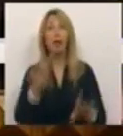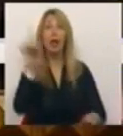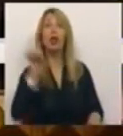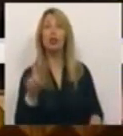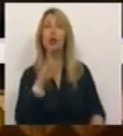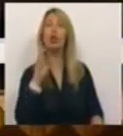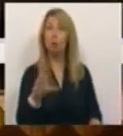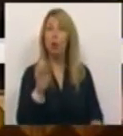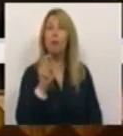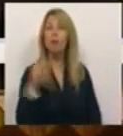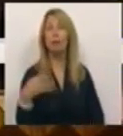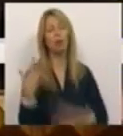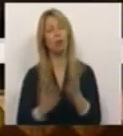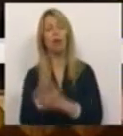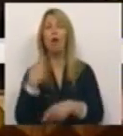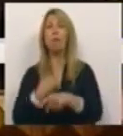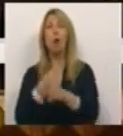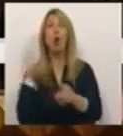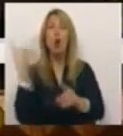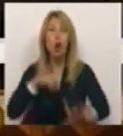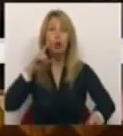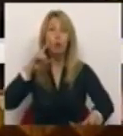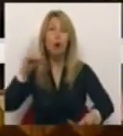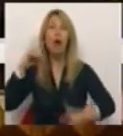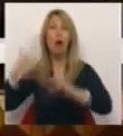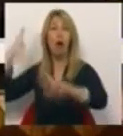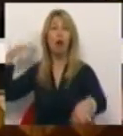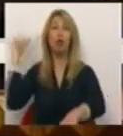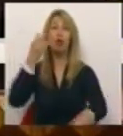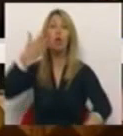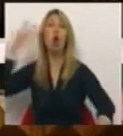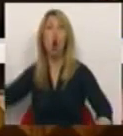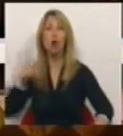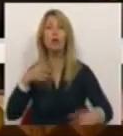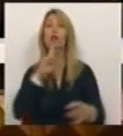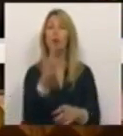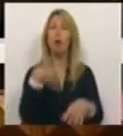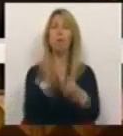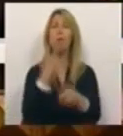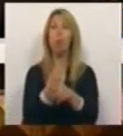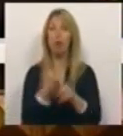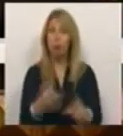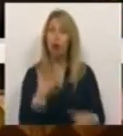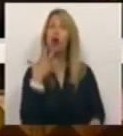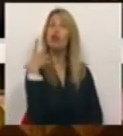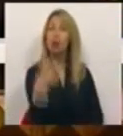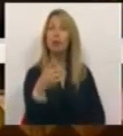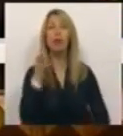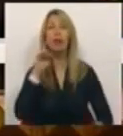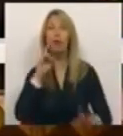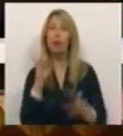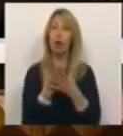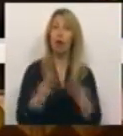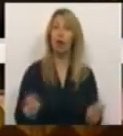PCP continua a ser aquela que defendemos desde 2011. Já não estamos hoje sozinhos a defender a proposta da renegociação da dívida, como a defendemos